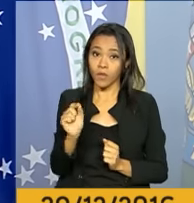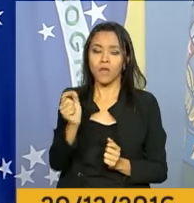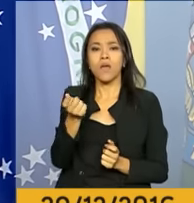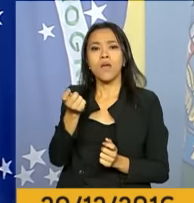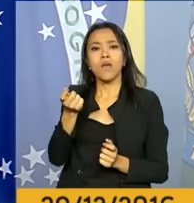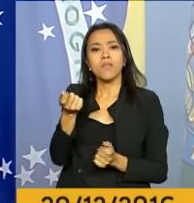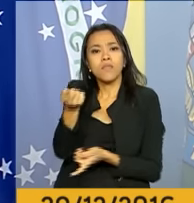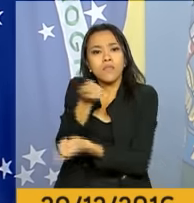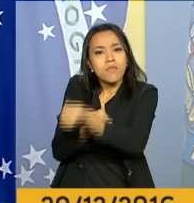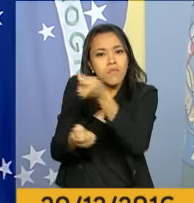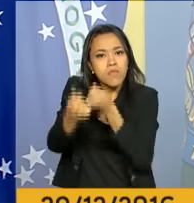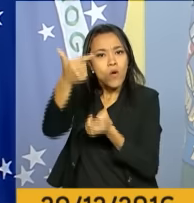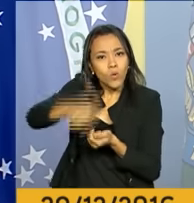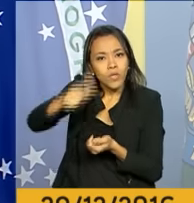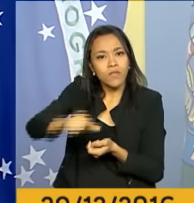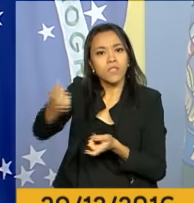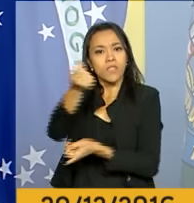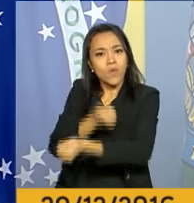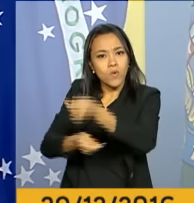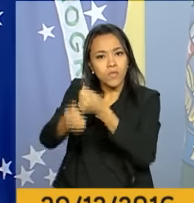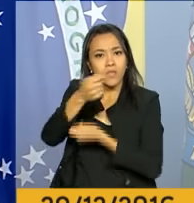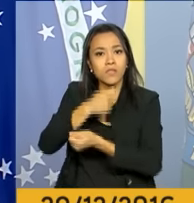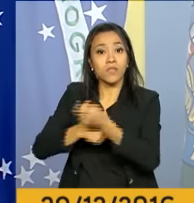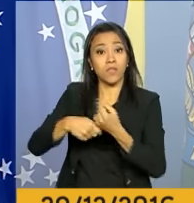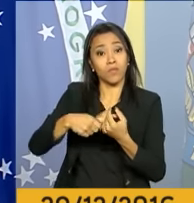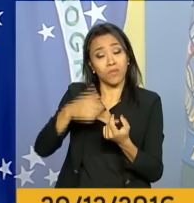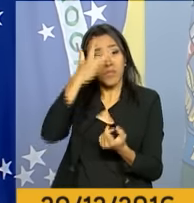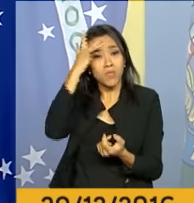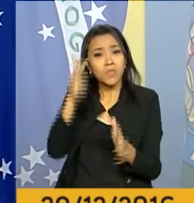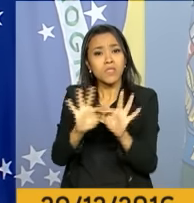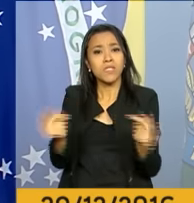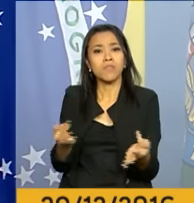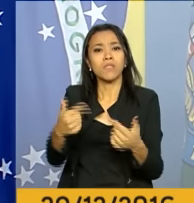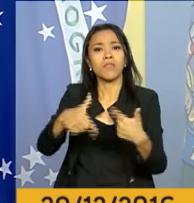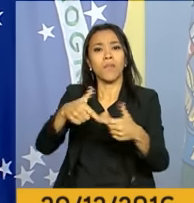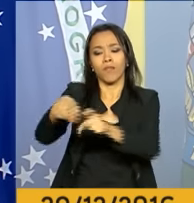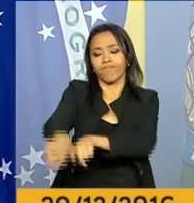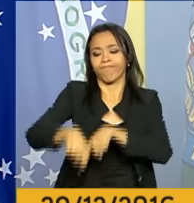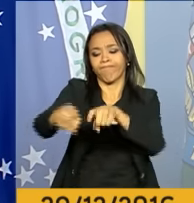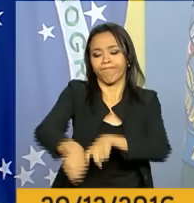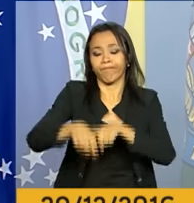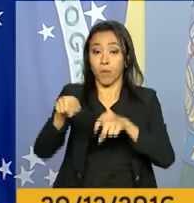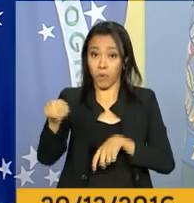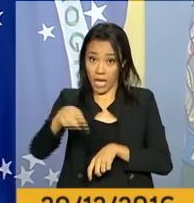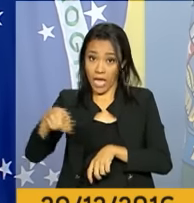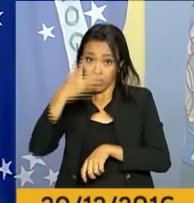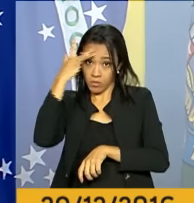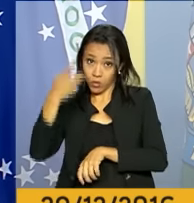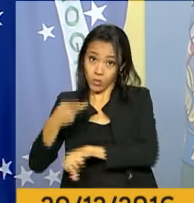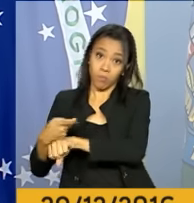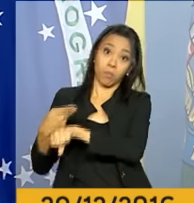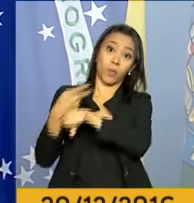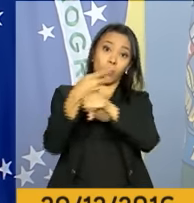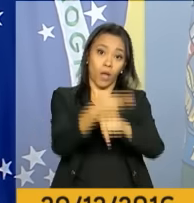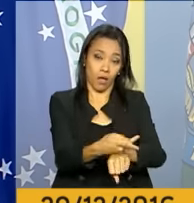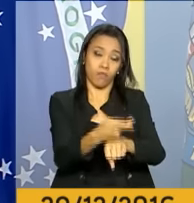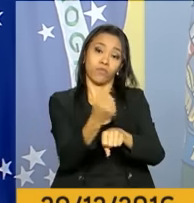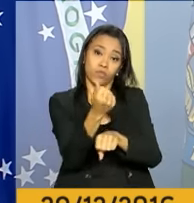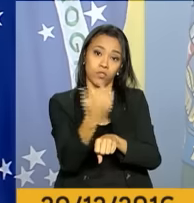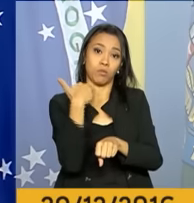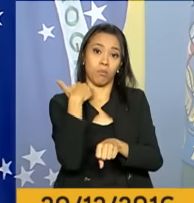da dívida dos pequenos agricultores vocês sabem que os pequenos agricultores tomavam empréstimos lá no Banco do